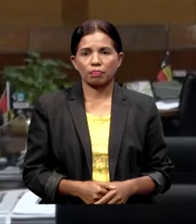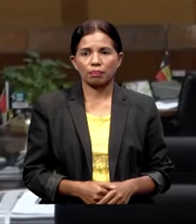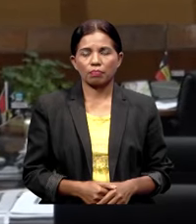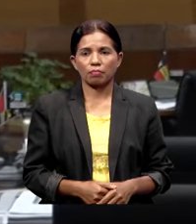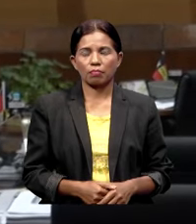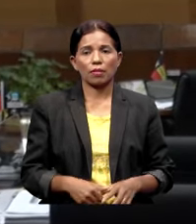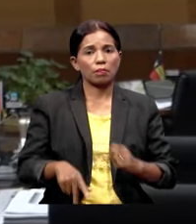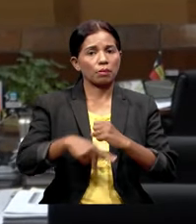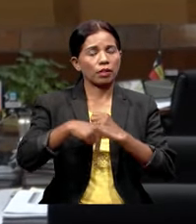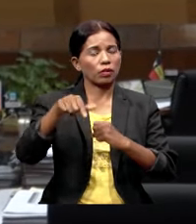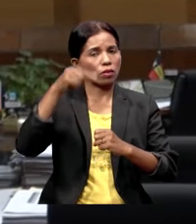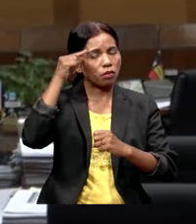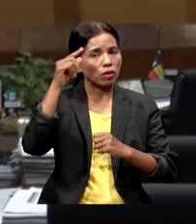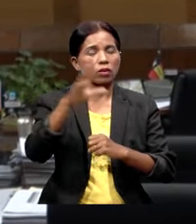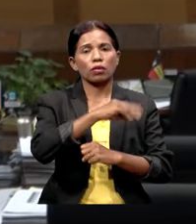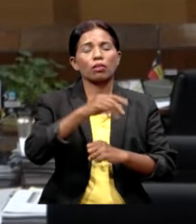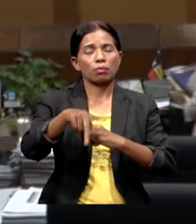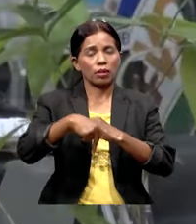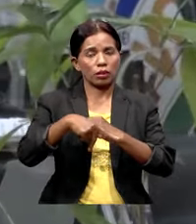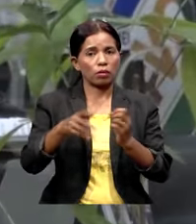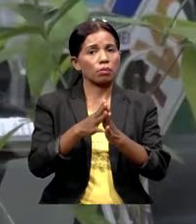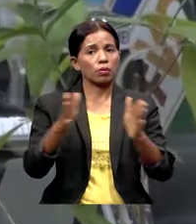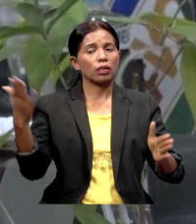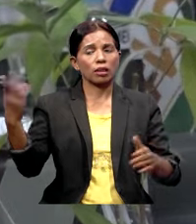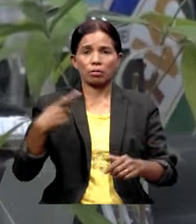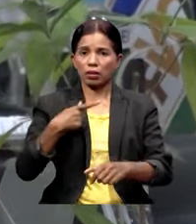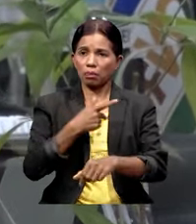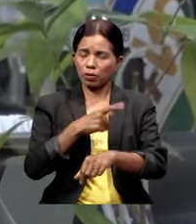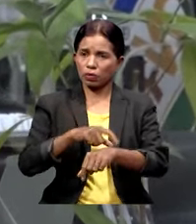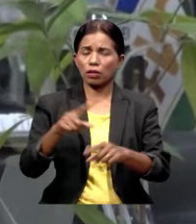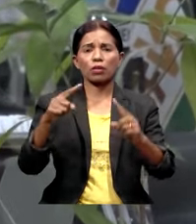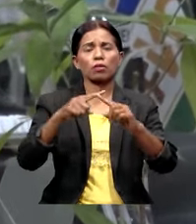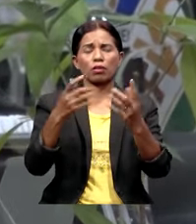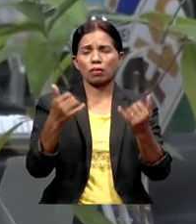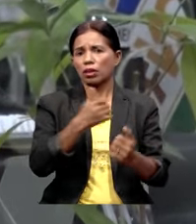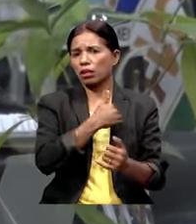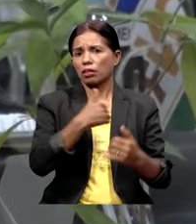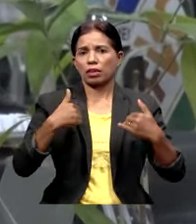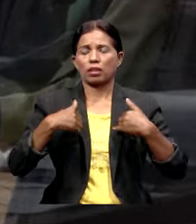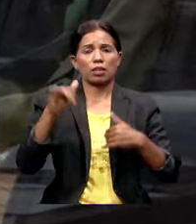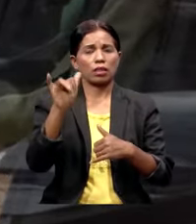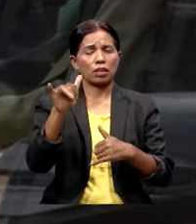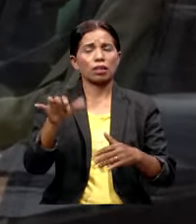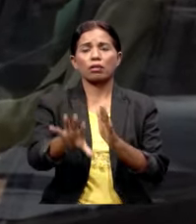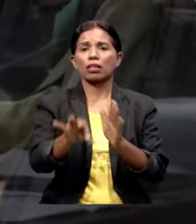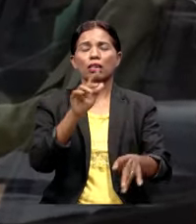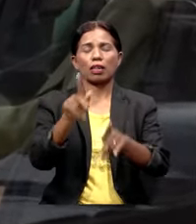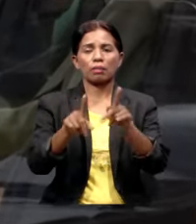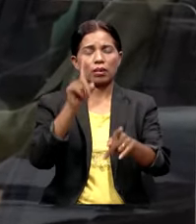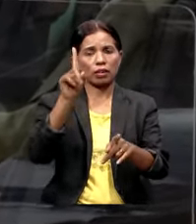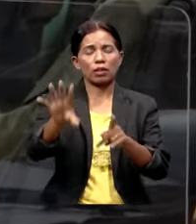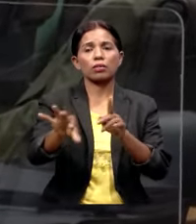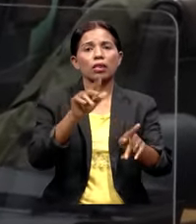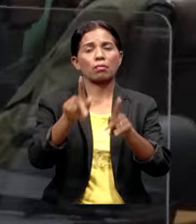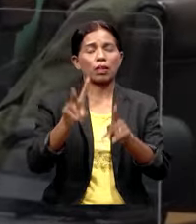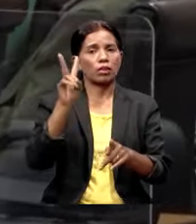Bancada Governo ou bancada oposição e o Parlamento Nacional to agora se dá a concordância ou renomeia e maíra os candidatos na rua,